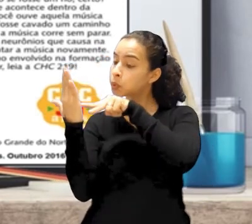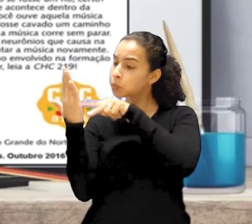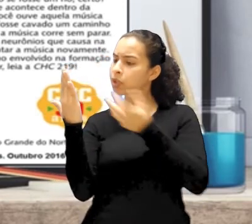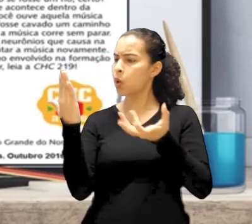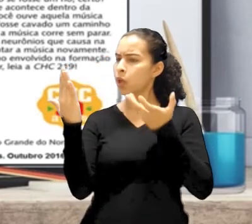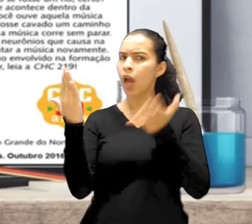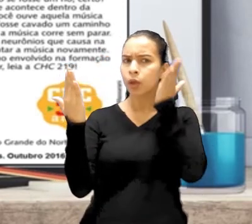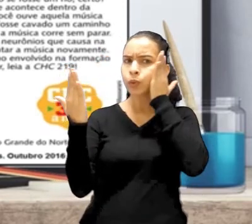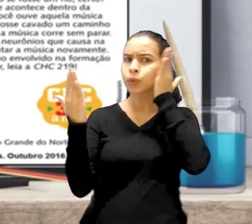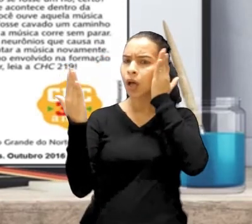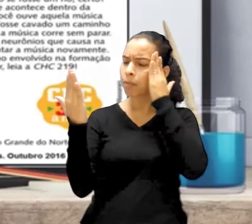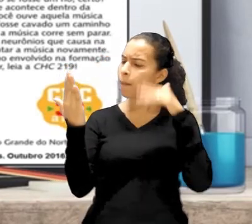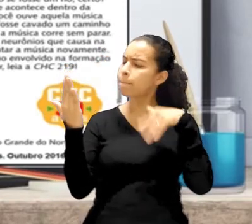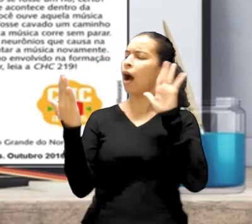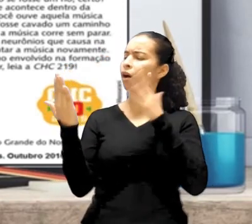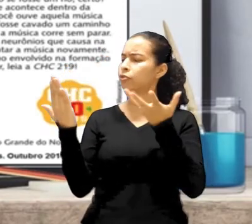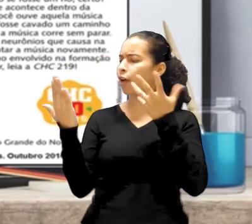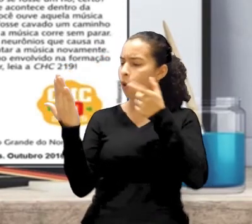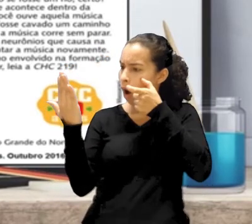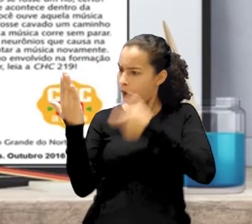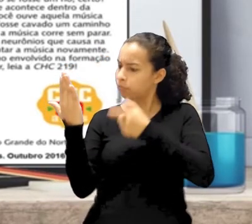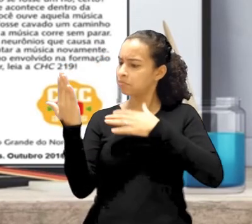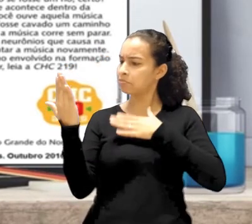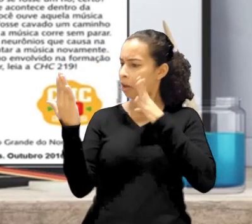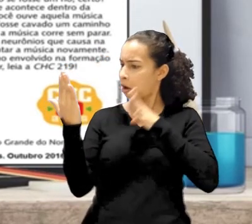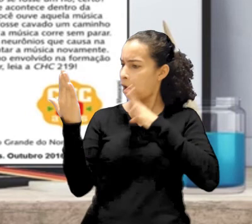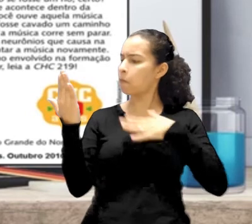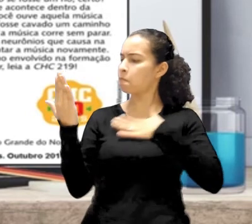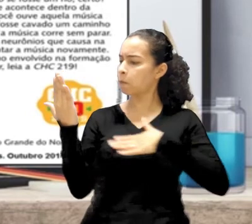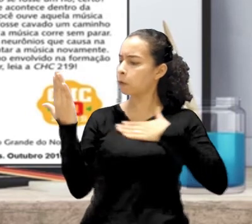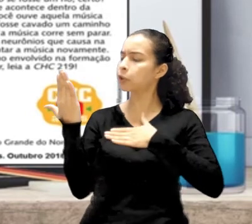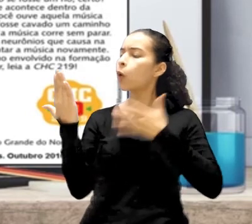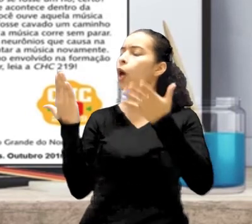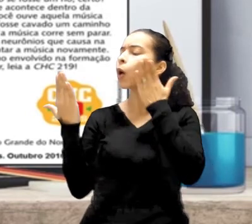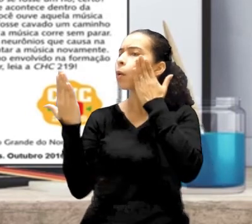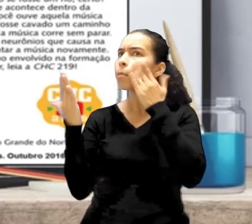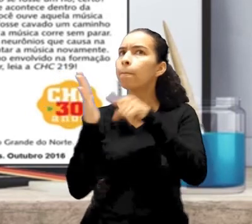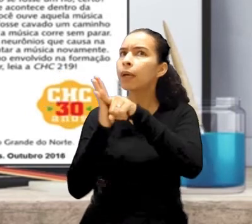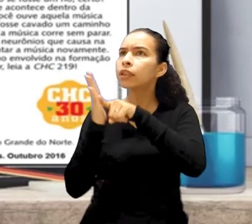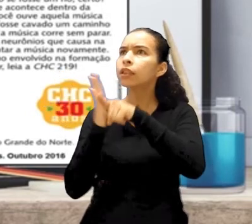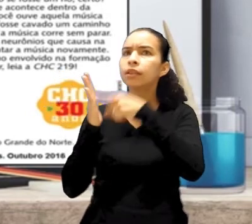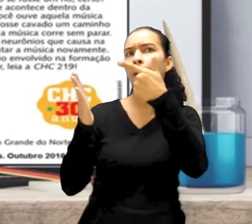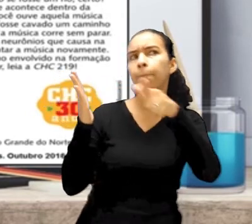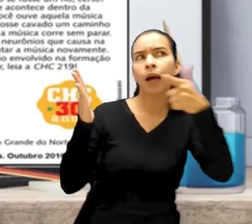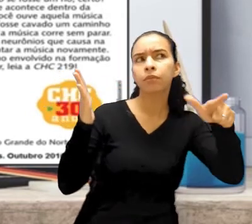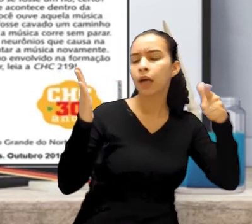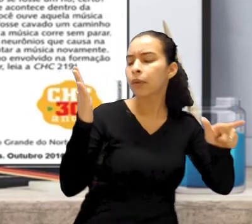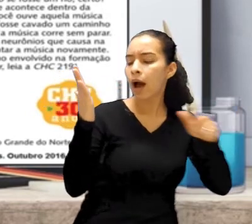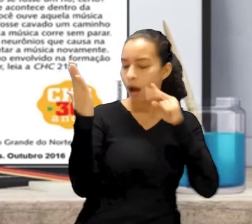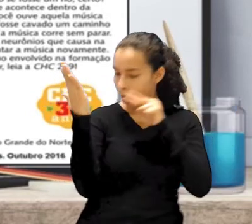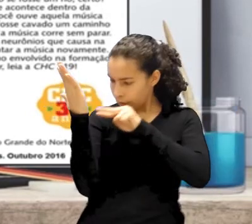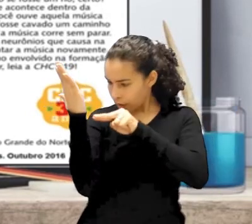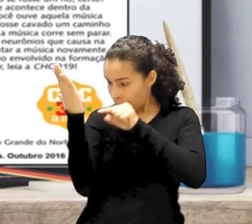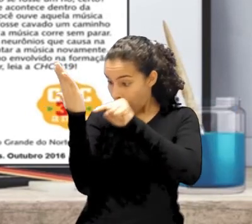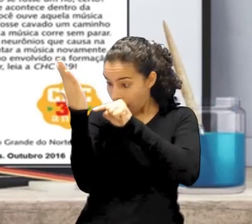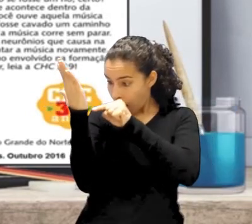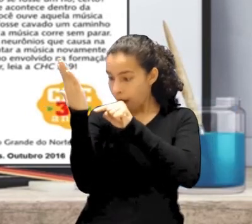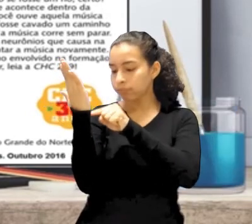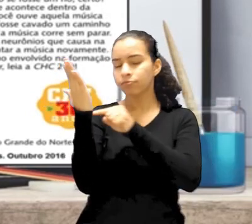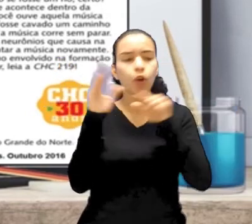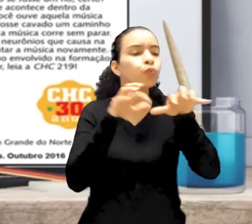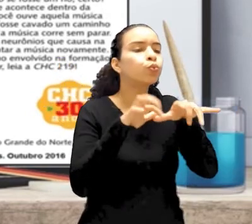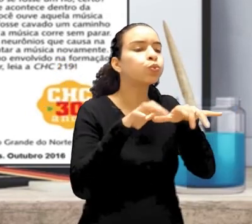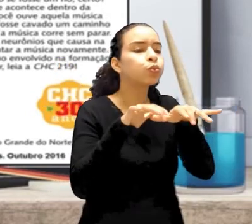acessar essas informações e ter mais, né, e ter mais conhecimento, procurar outros materiais que